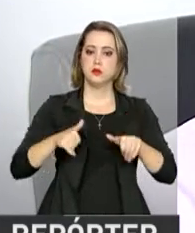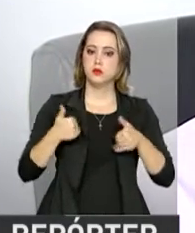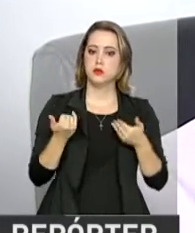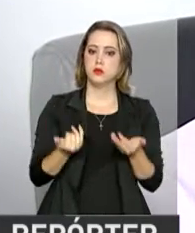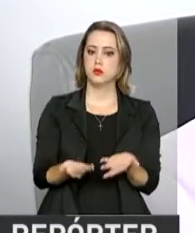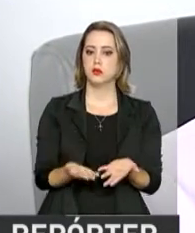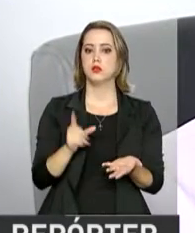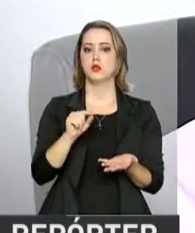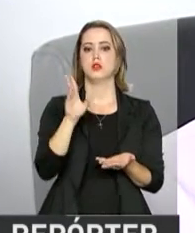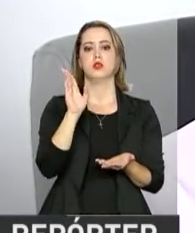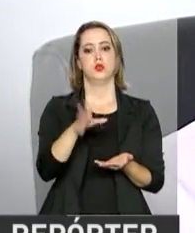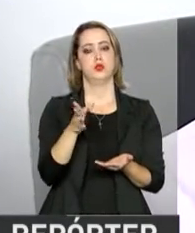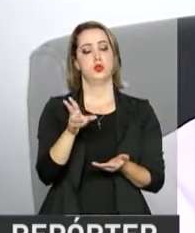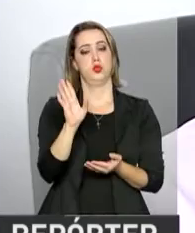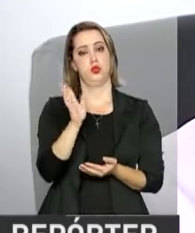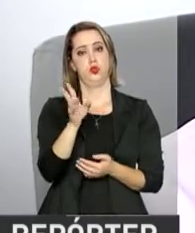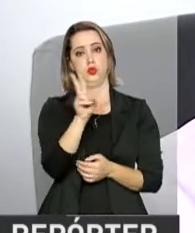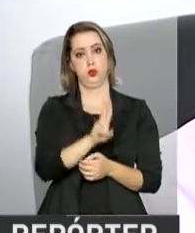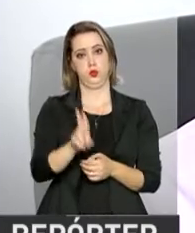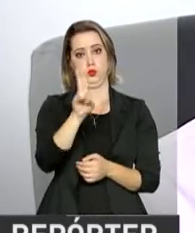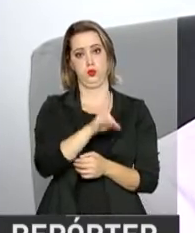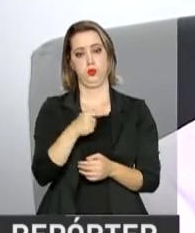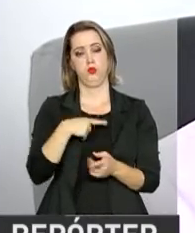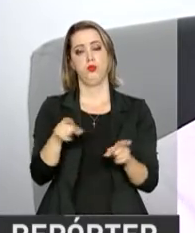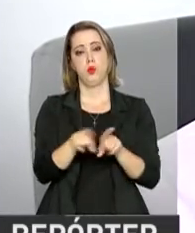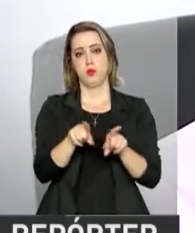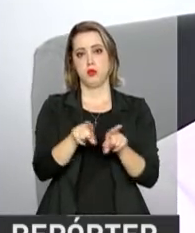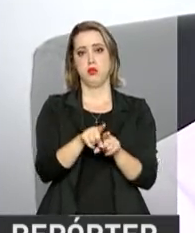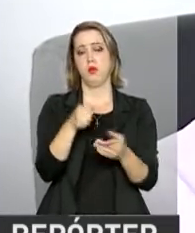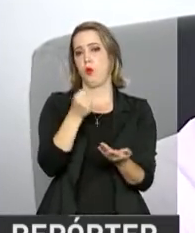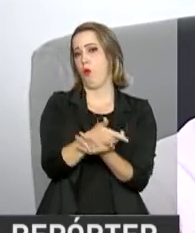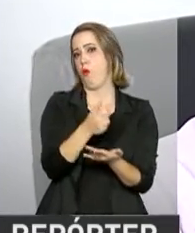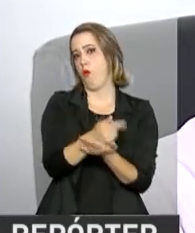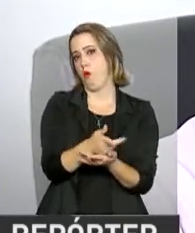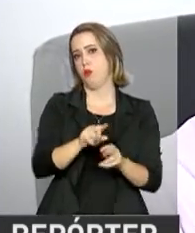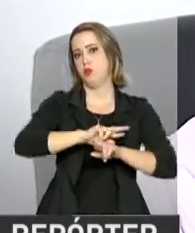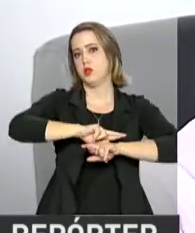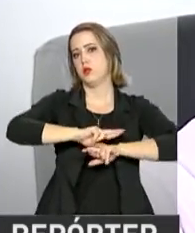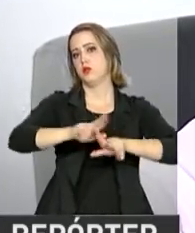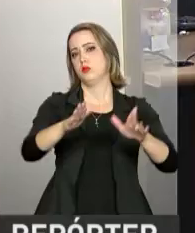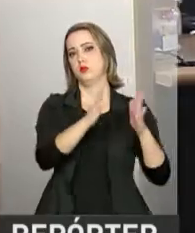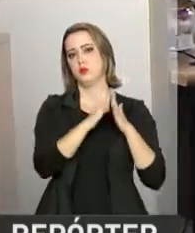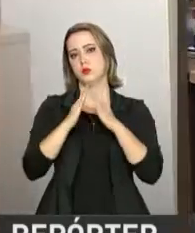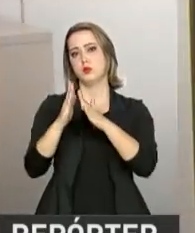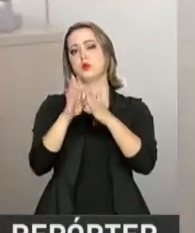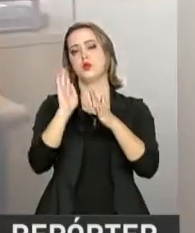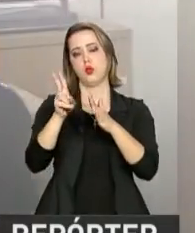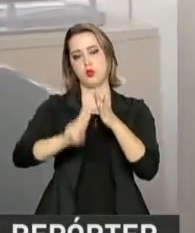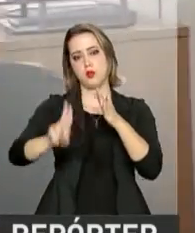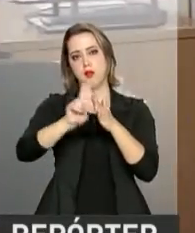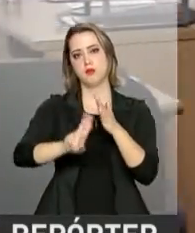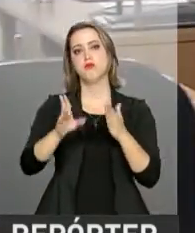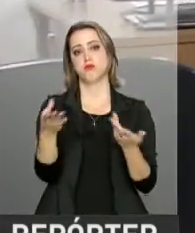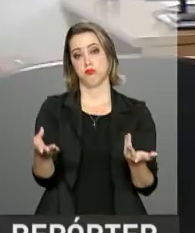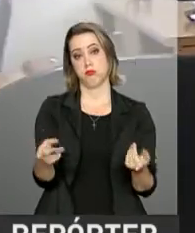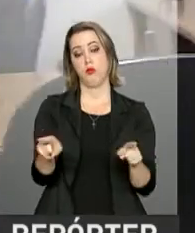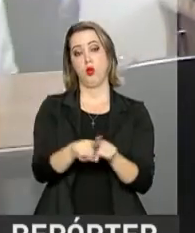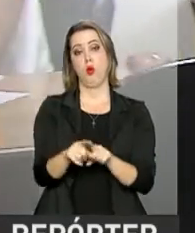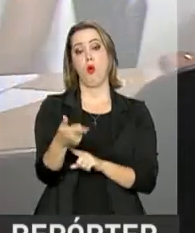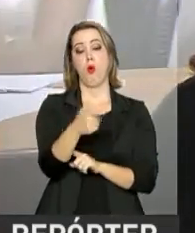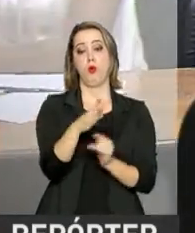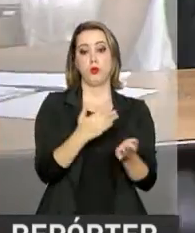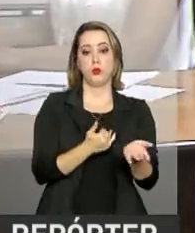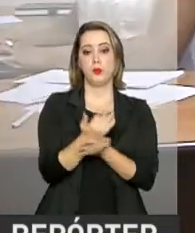são imóveis usados que vão colocar esses imóveis à venda e gira toda a engrenagem do mercado imobiliário outra iniciativa que começa a impactar